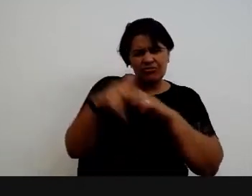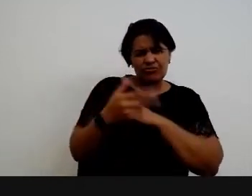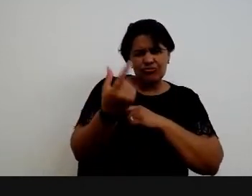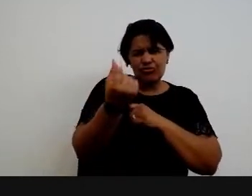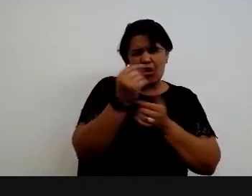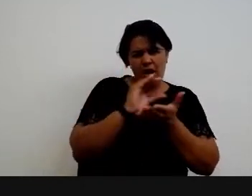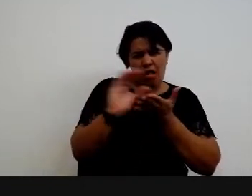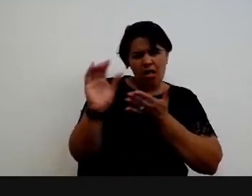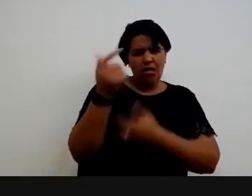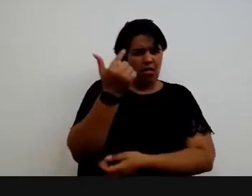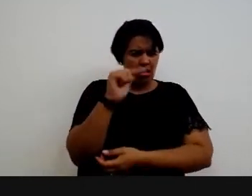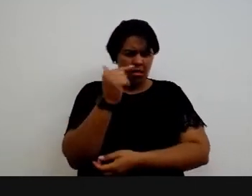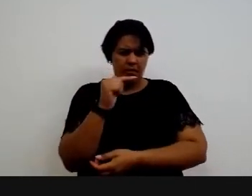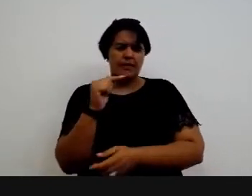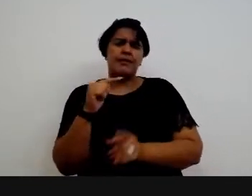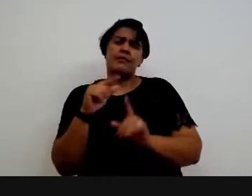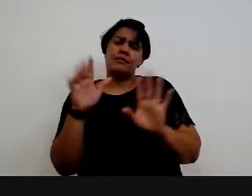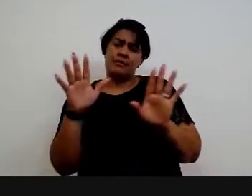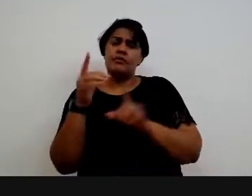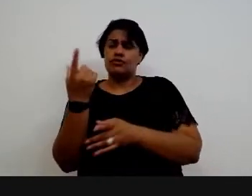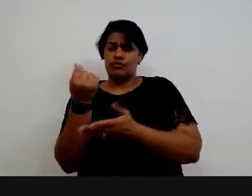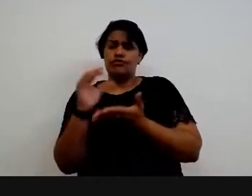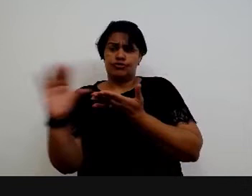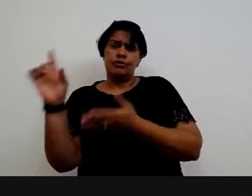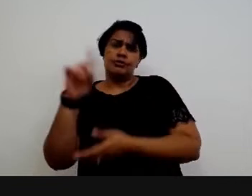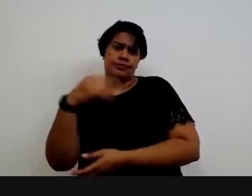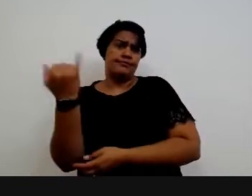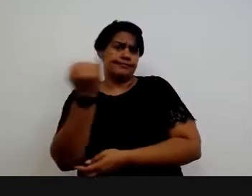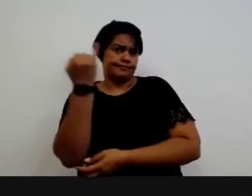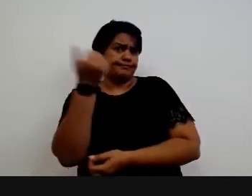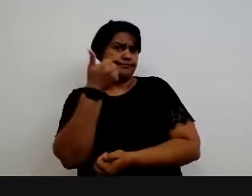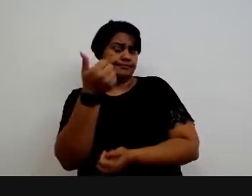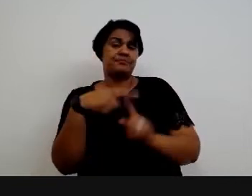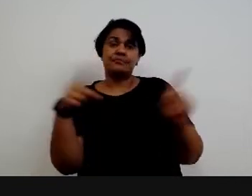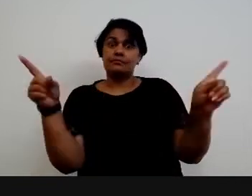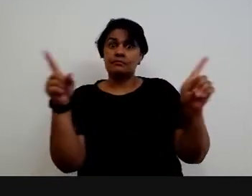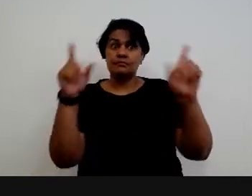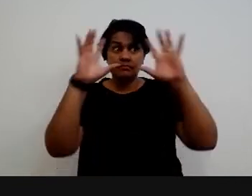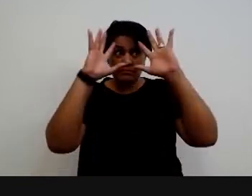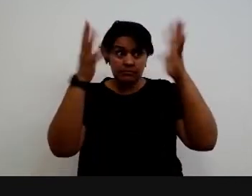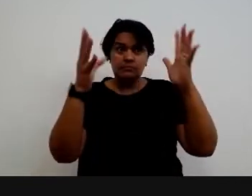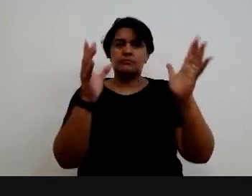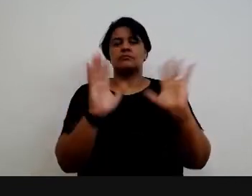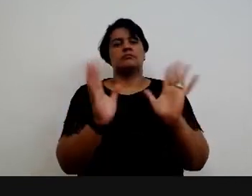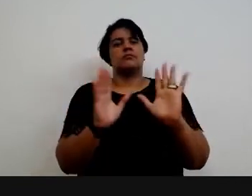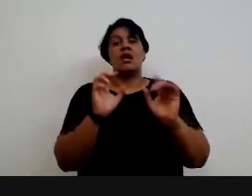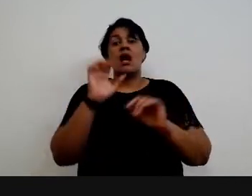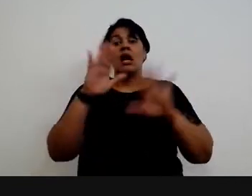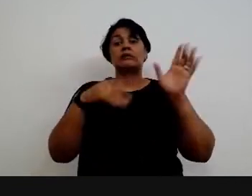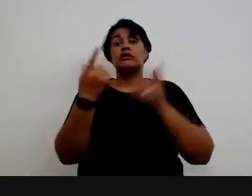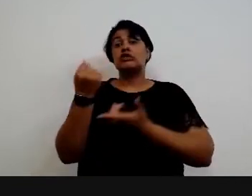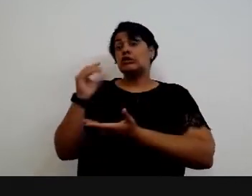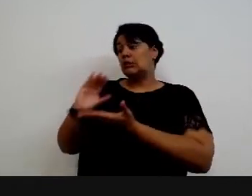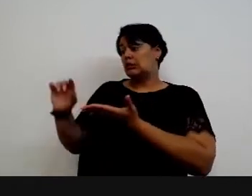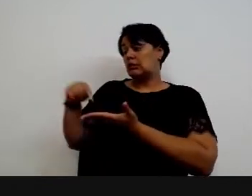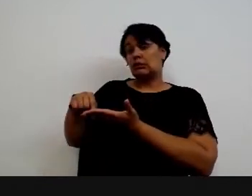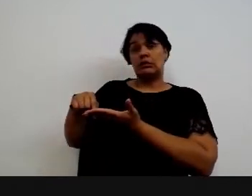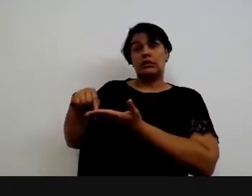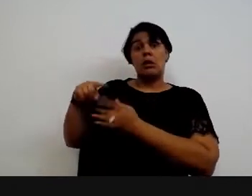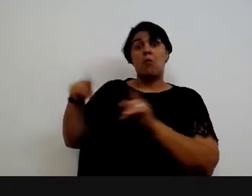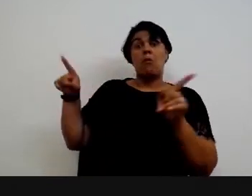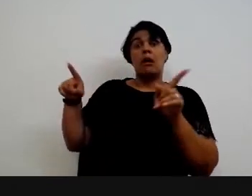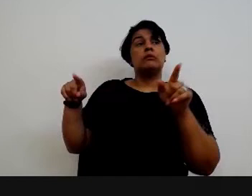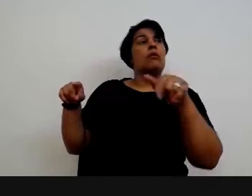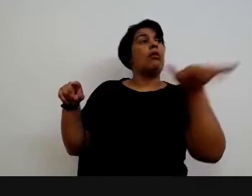é uma coisa super importante, mas ela não resolve tudo, cara. E às vezes você tem um bolo de dinheiro para fazer um evento e seu evento é